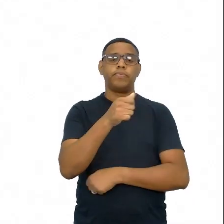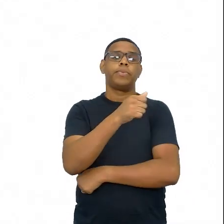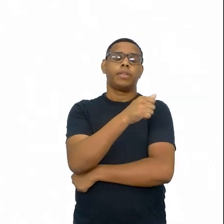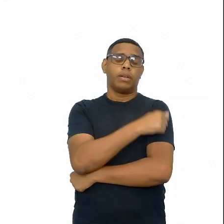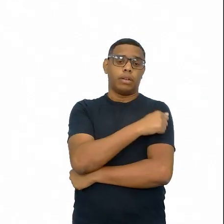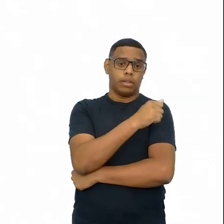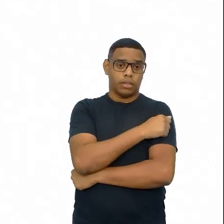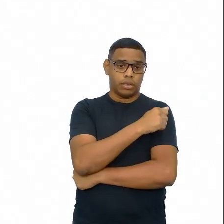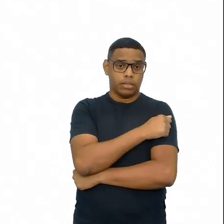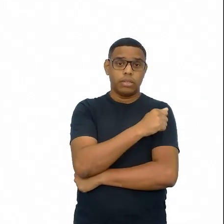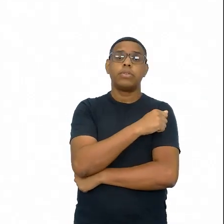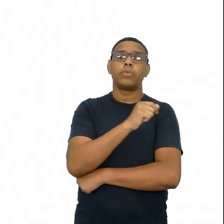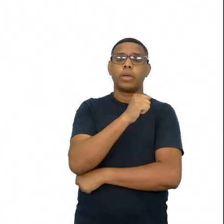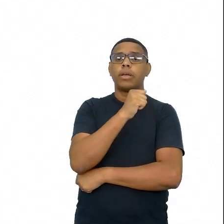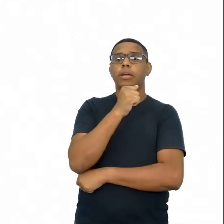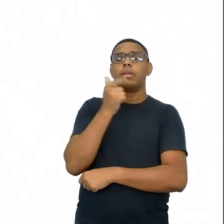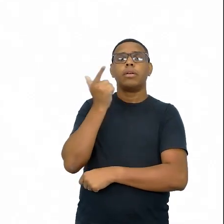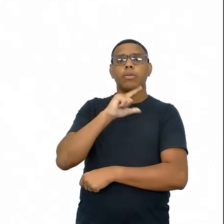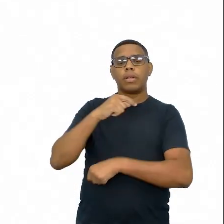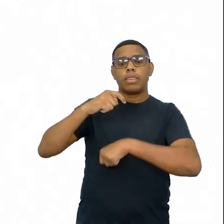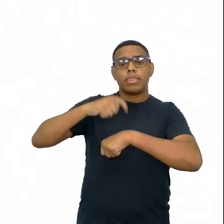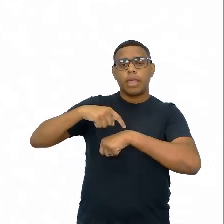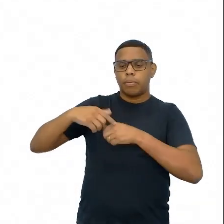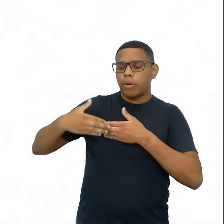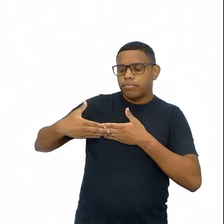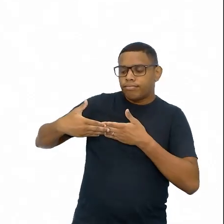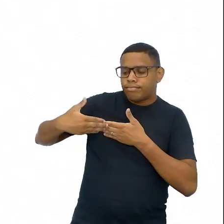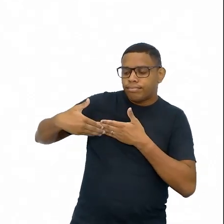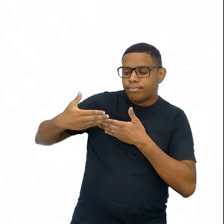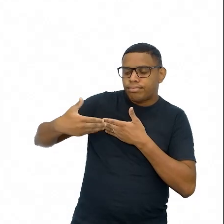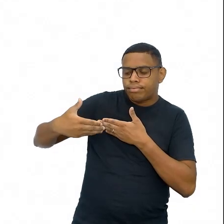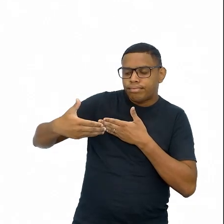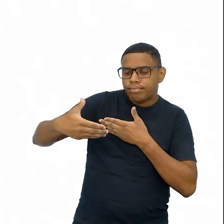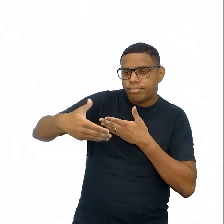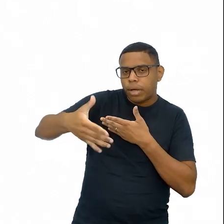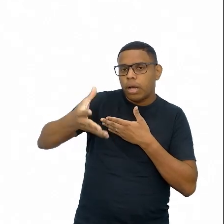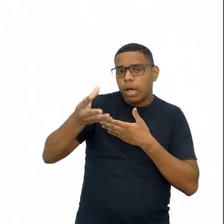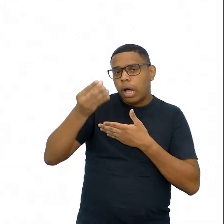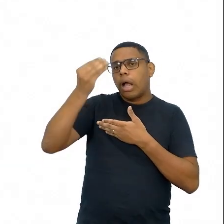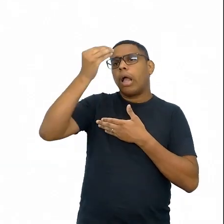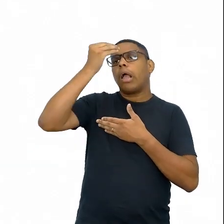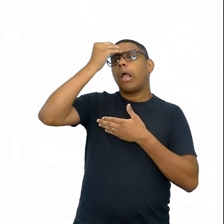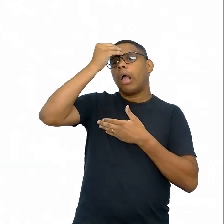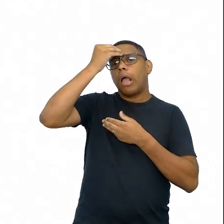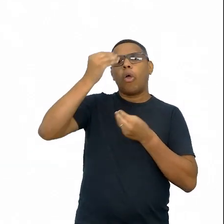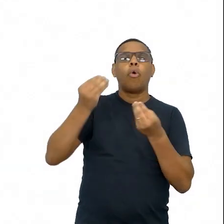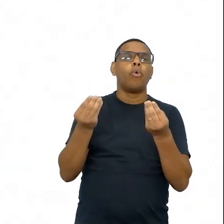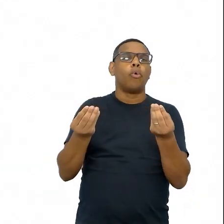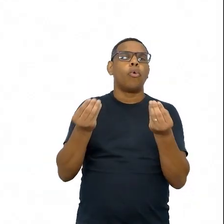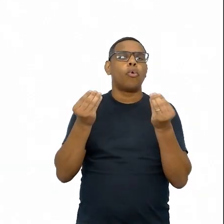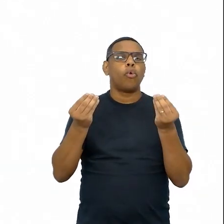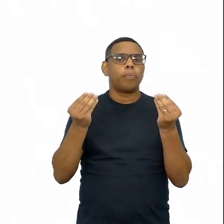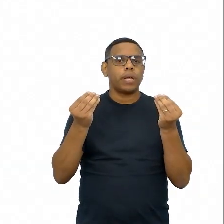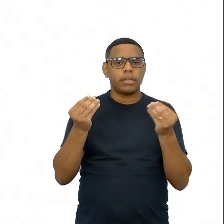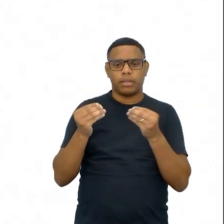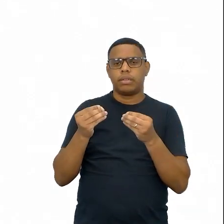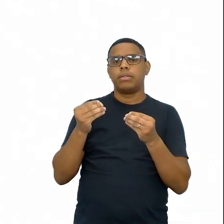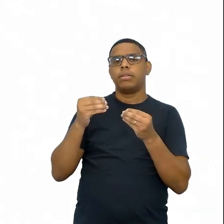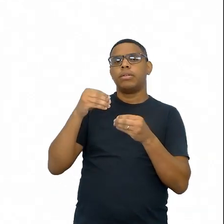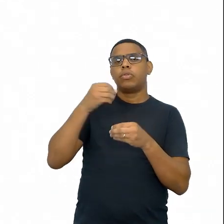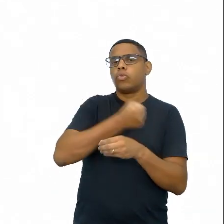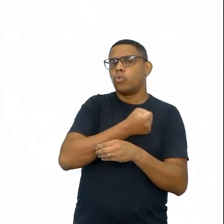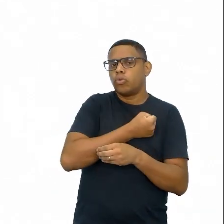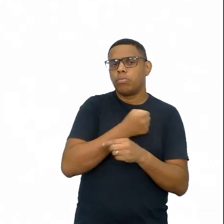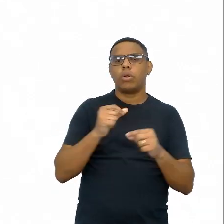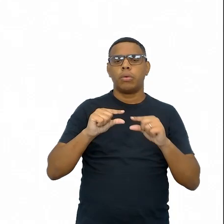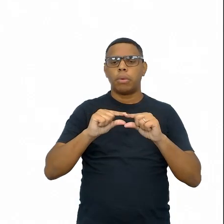ao longo da sua trajetória e ao longo do tempo, ir compreendendo a complexidade que esse sistema possui. Então,